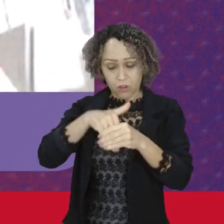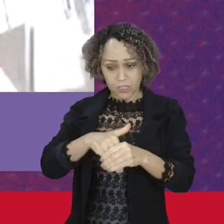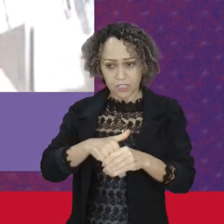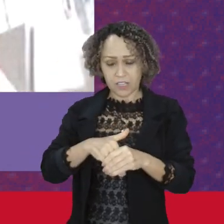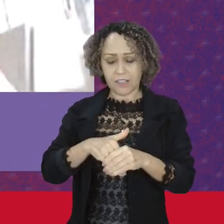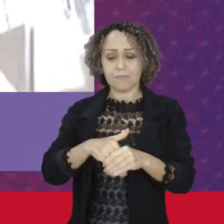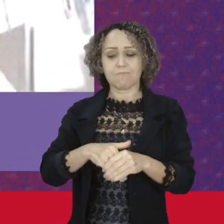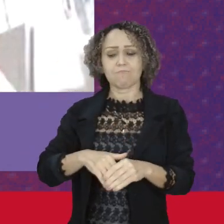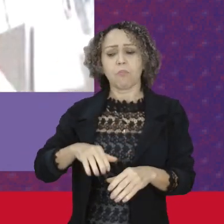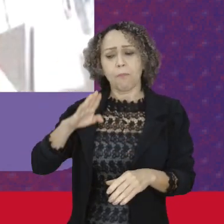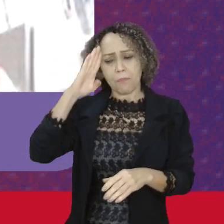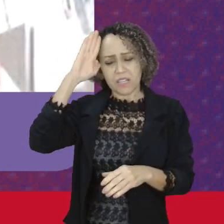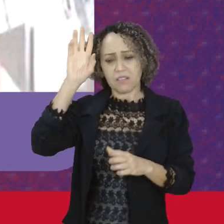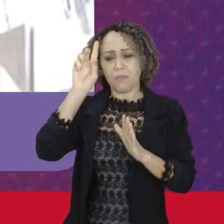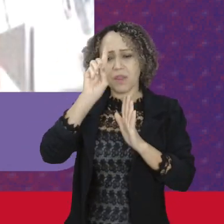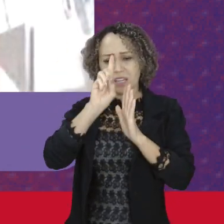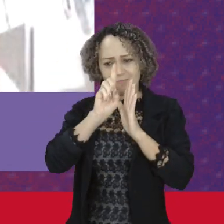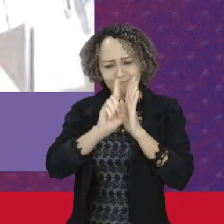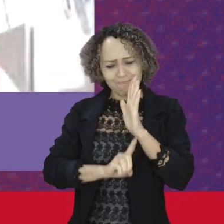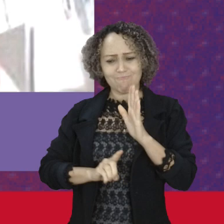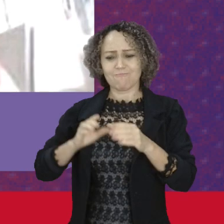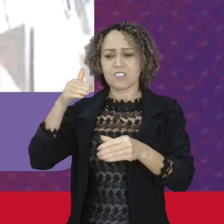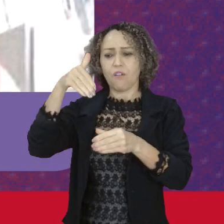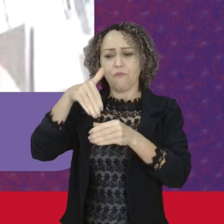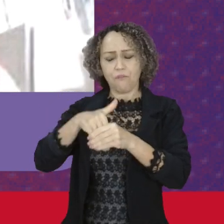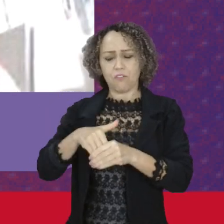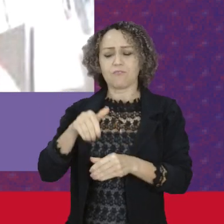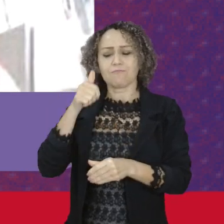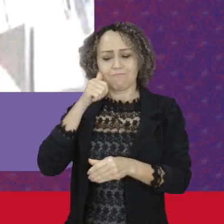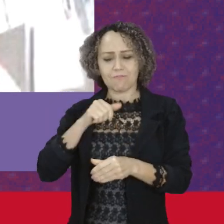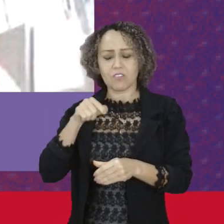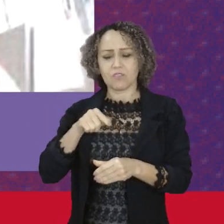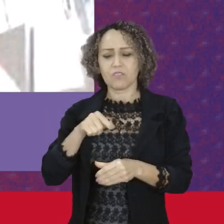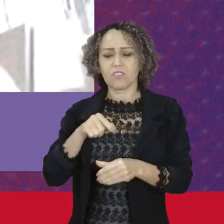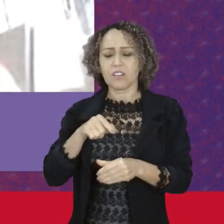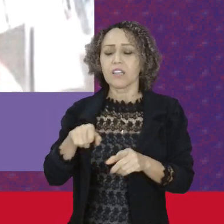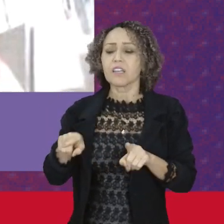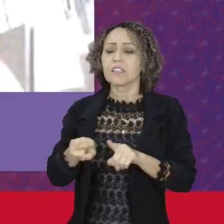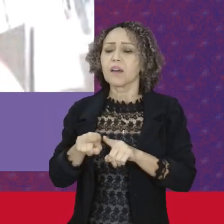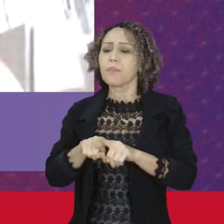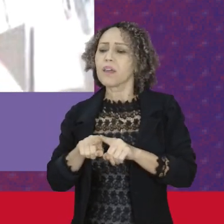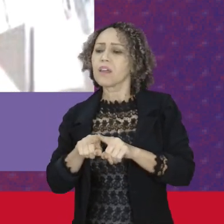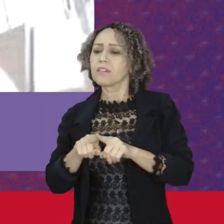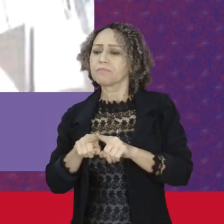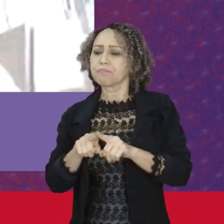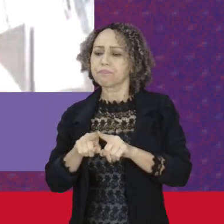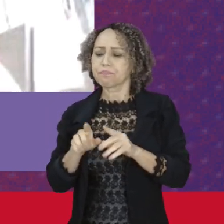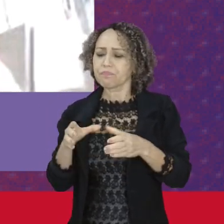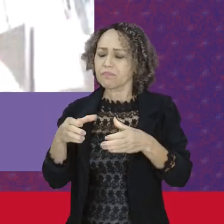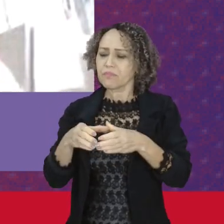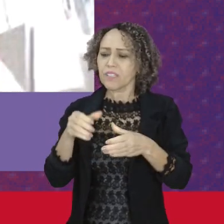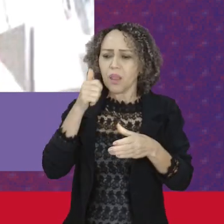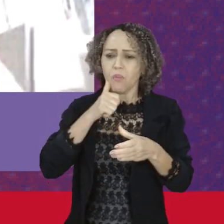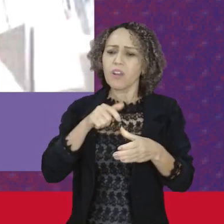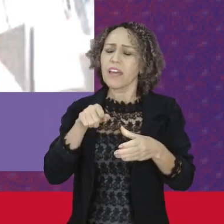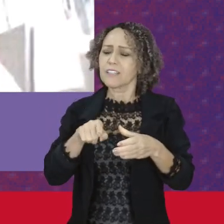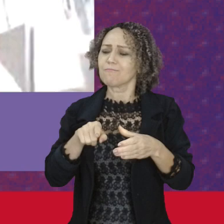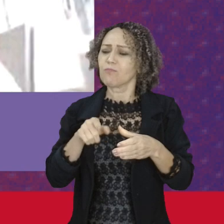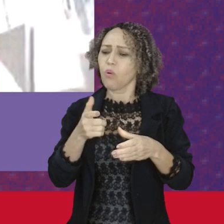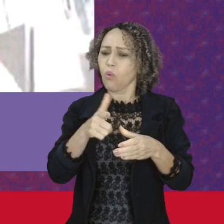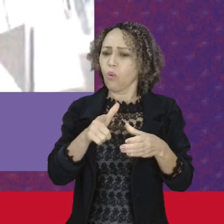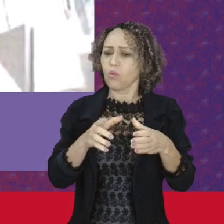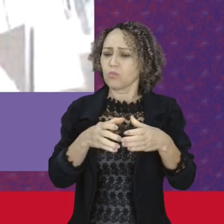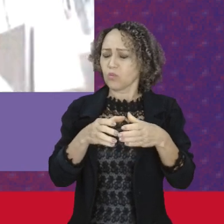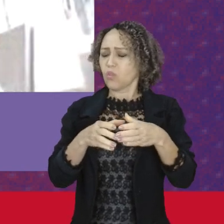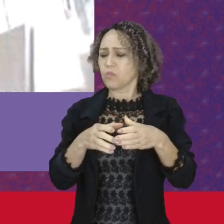especialmente pelo direito ao voto, e das mulheres que estavam se organizando por melhores condições de